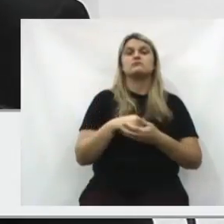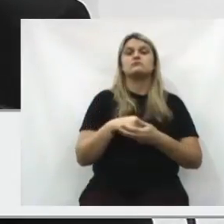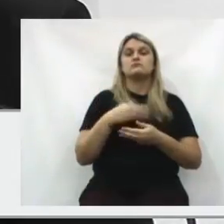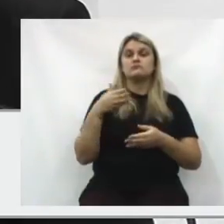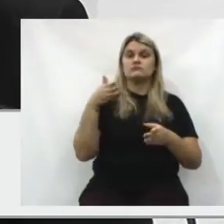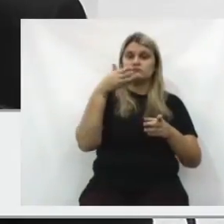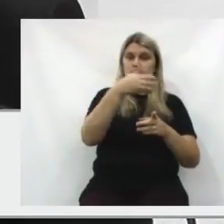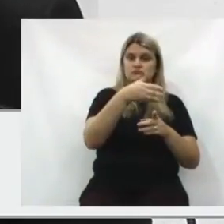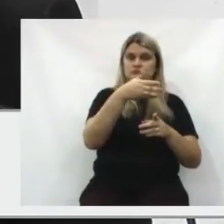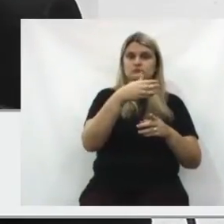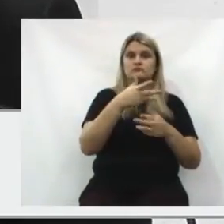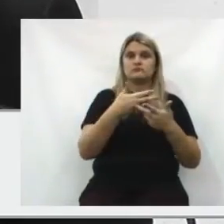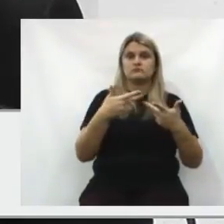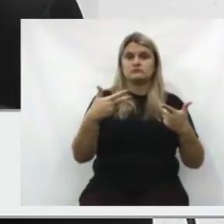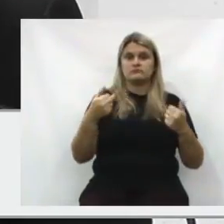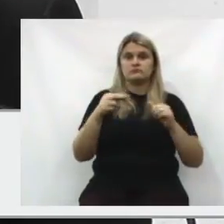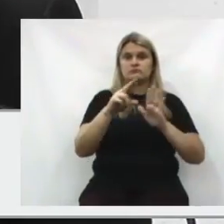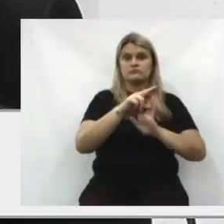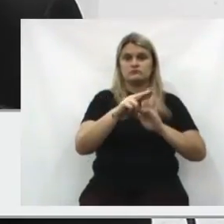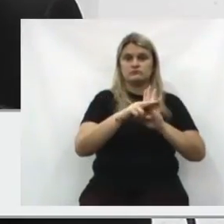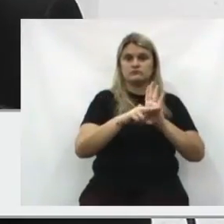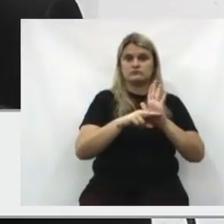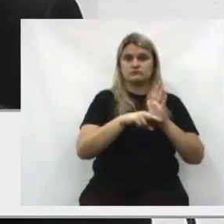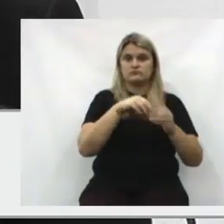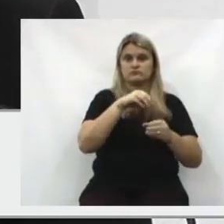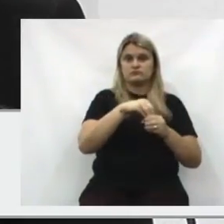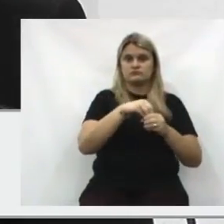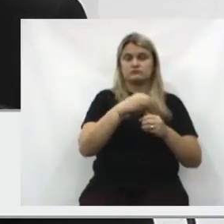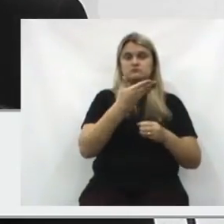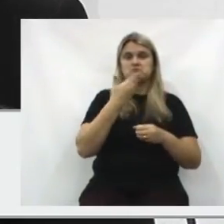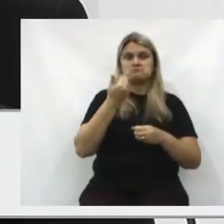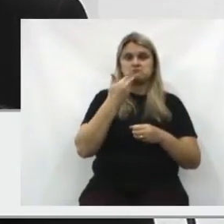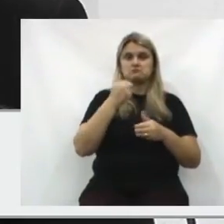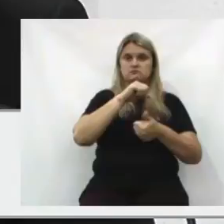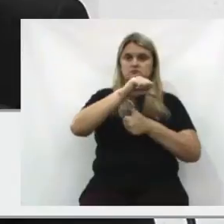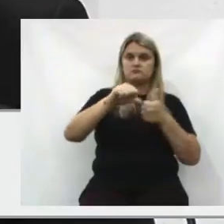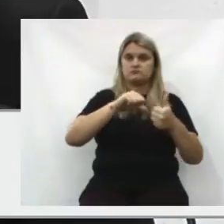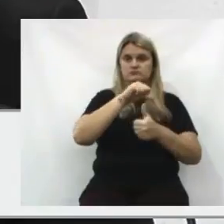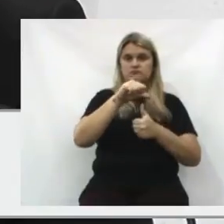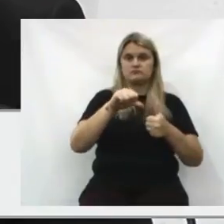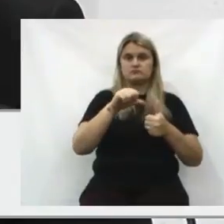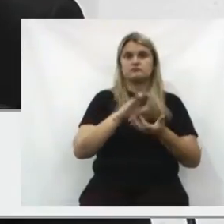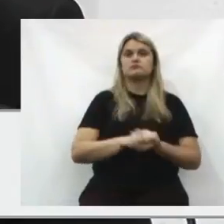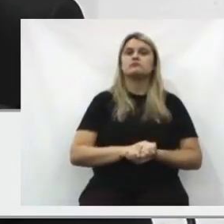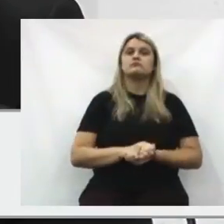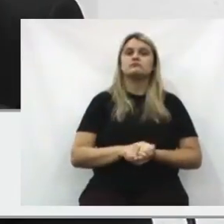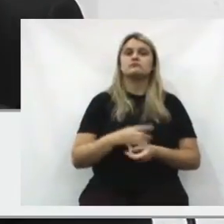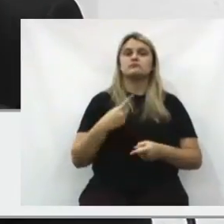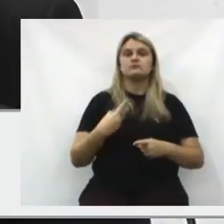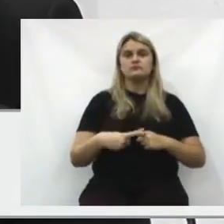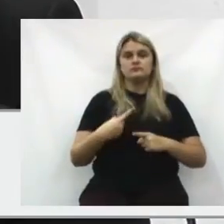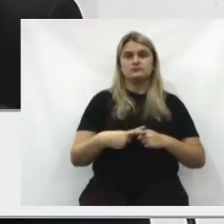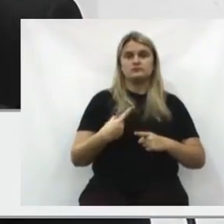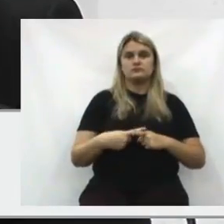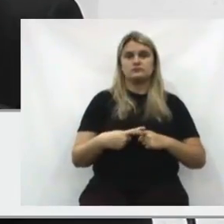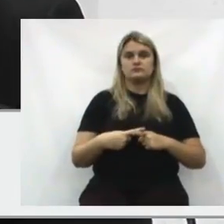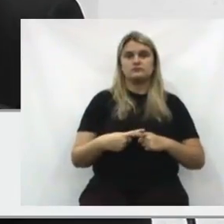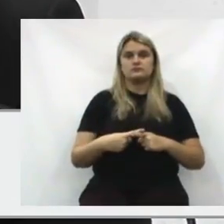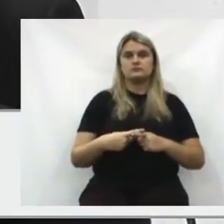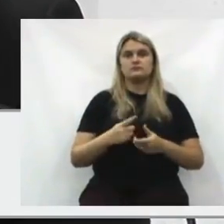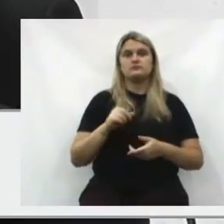informações, em loco, o regimento interno está transcorrendo da melhor forma